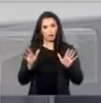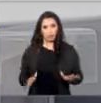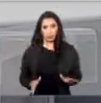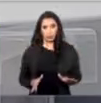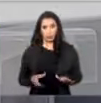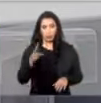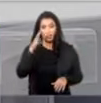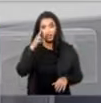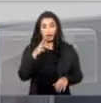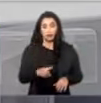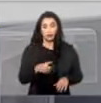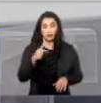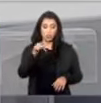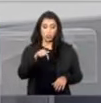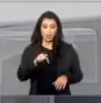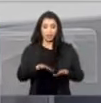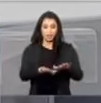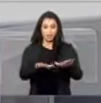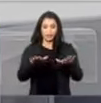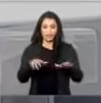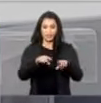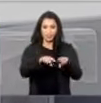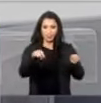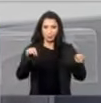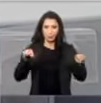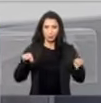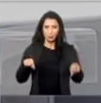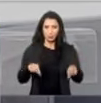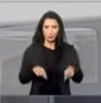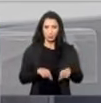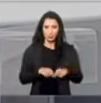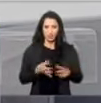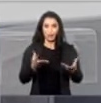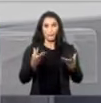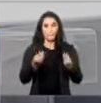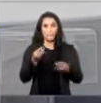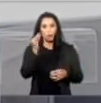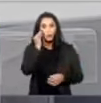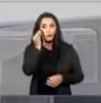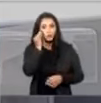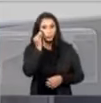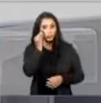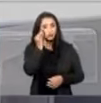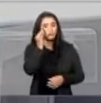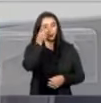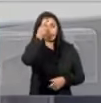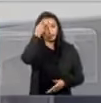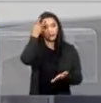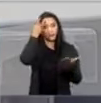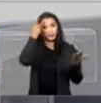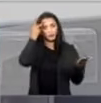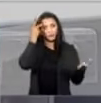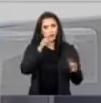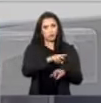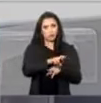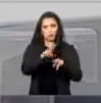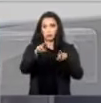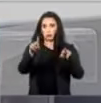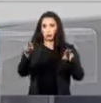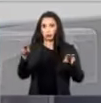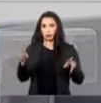Vejo nesta sala uma enorme experiência acumulada, de diversas